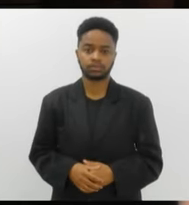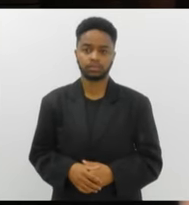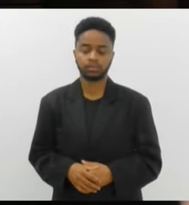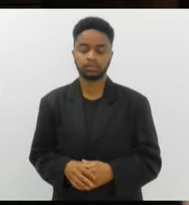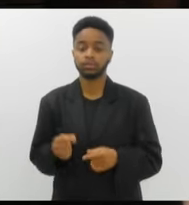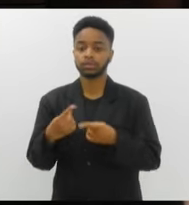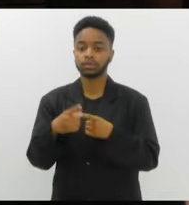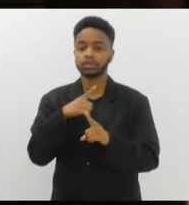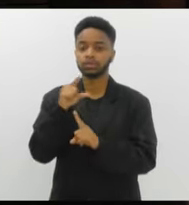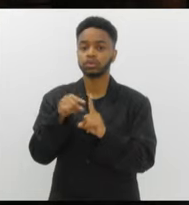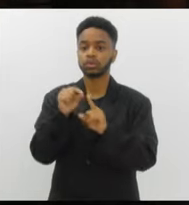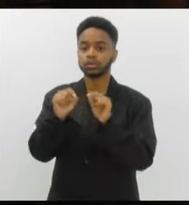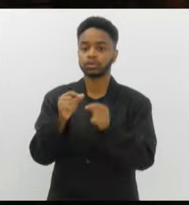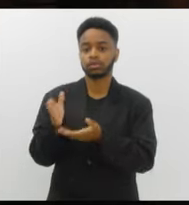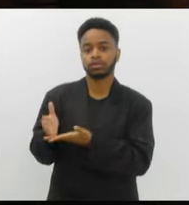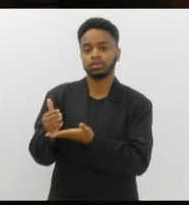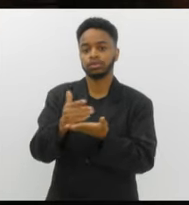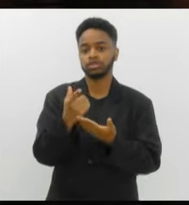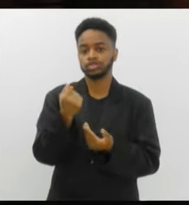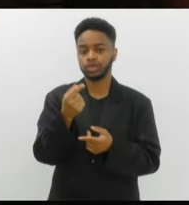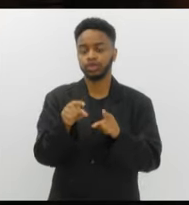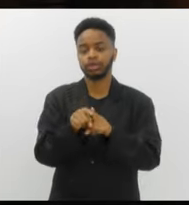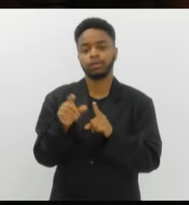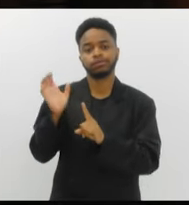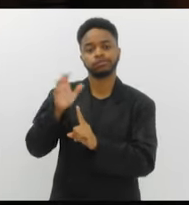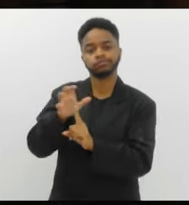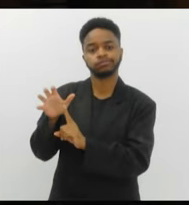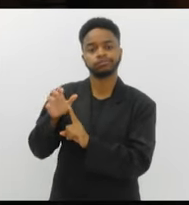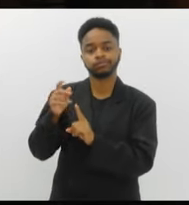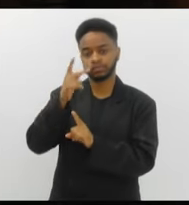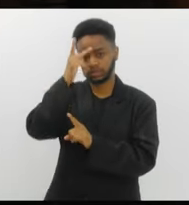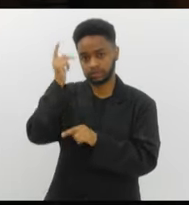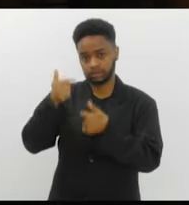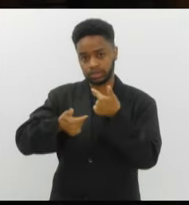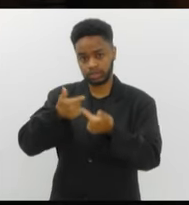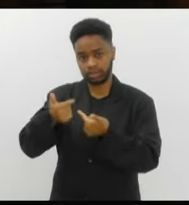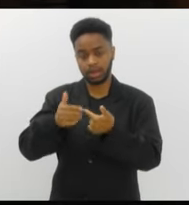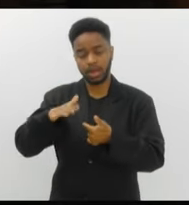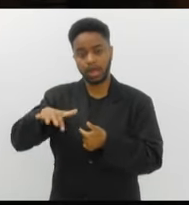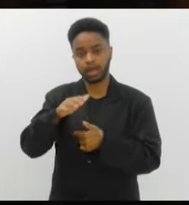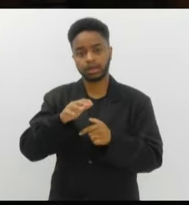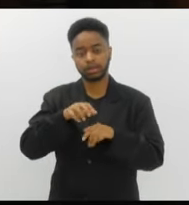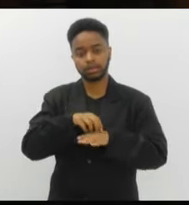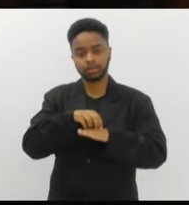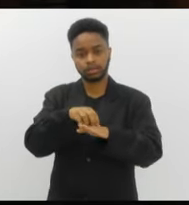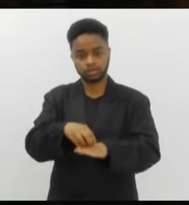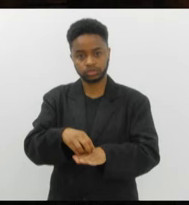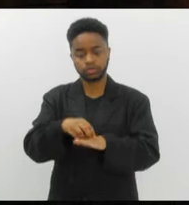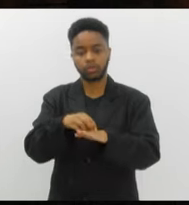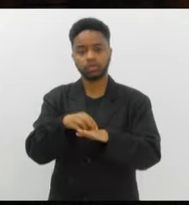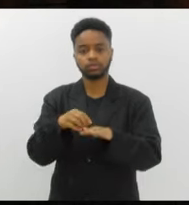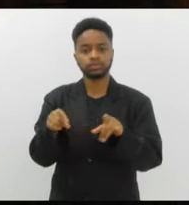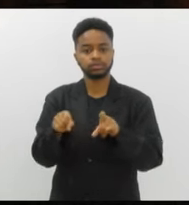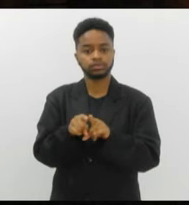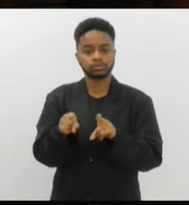visa arrecadar e atormentar o trabalhador do transporte alternativo, o